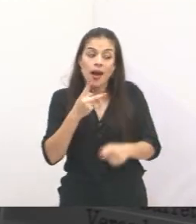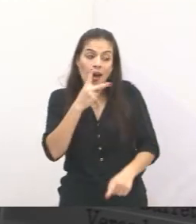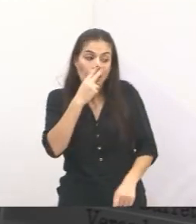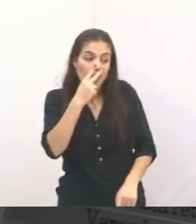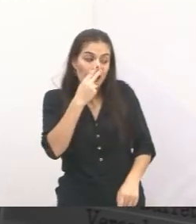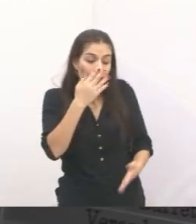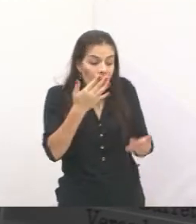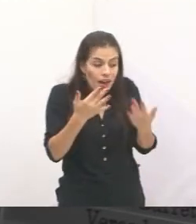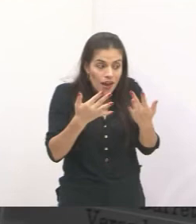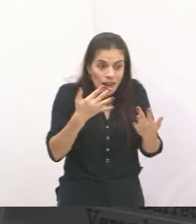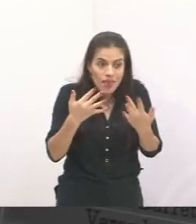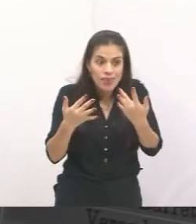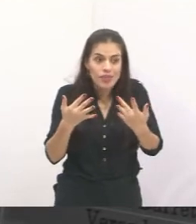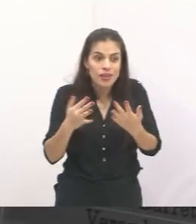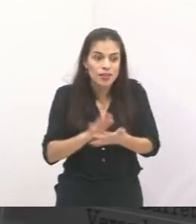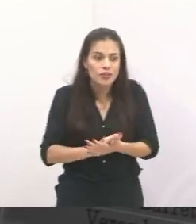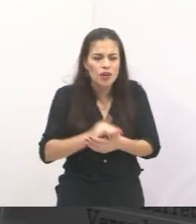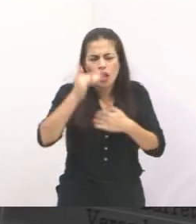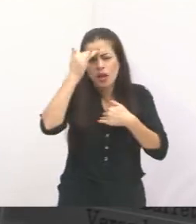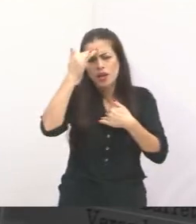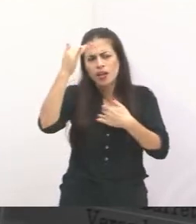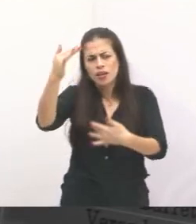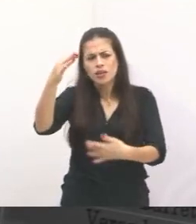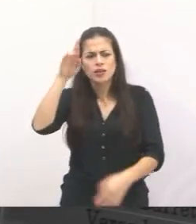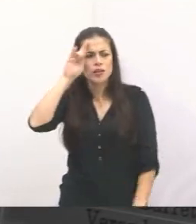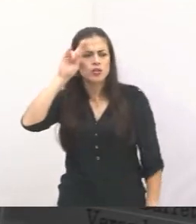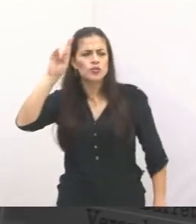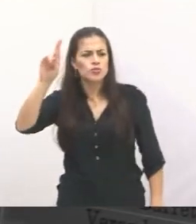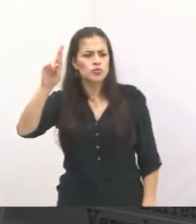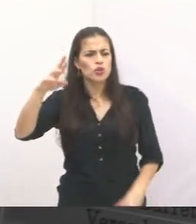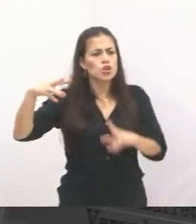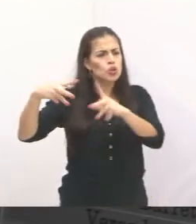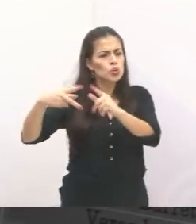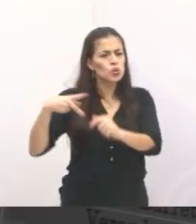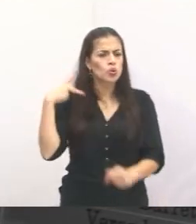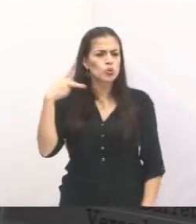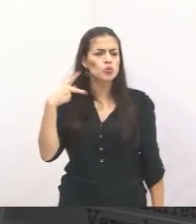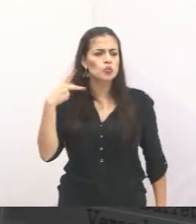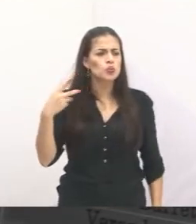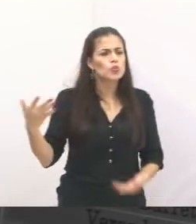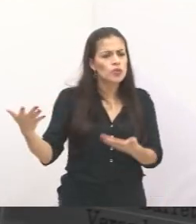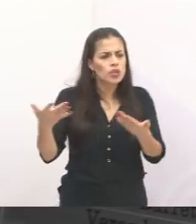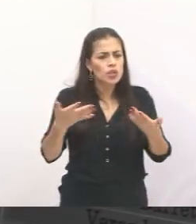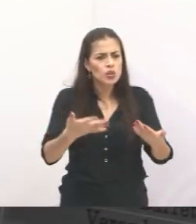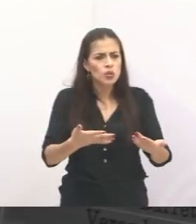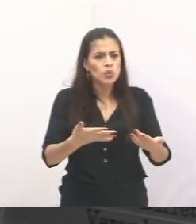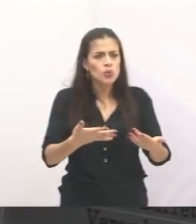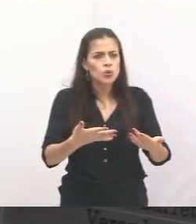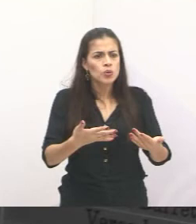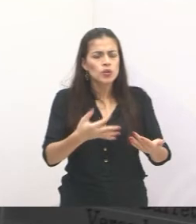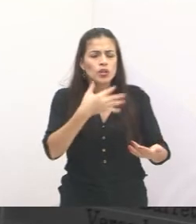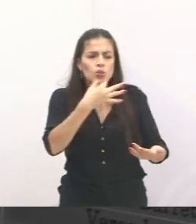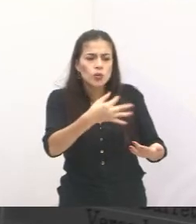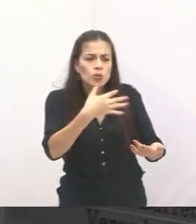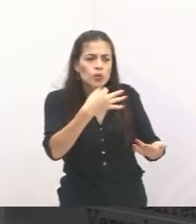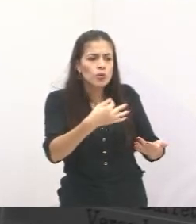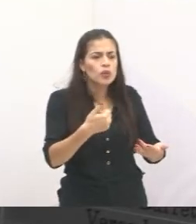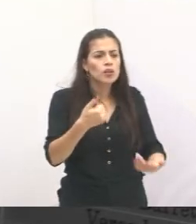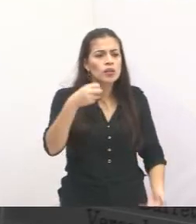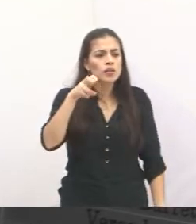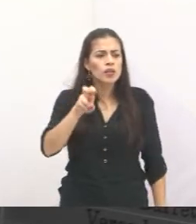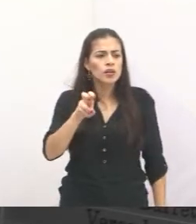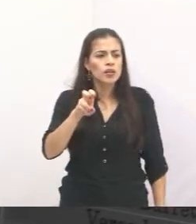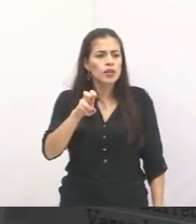demais vereadores que contribuíram com as 15 propostas de emenda. Nós levamos essas 15 propostas,